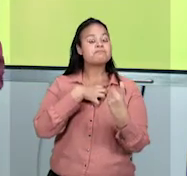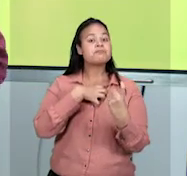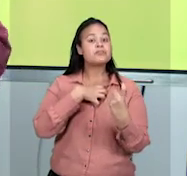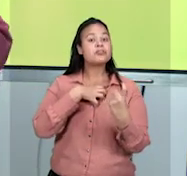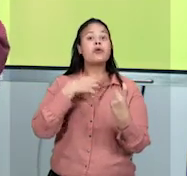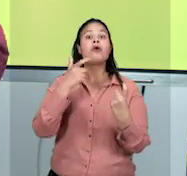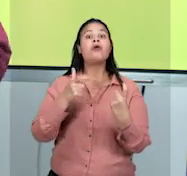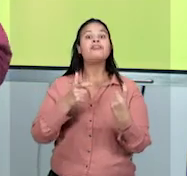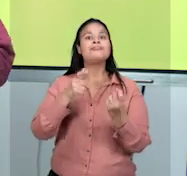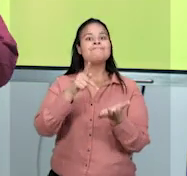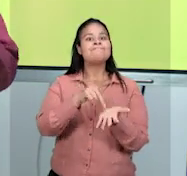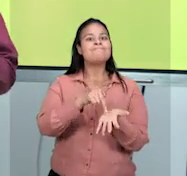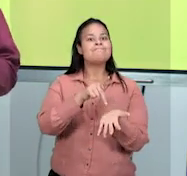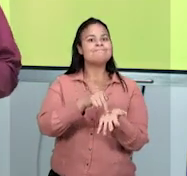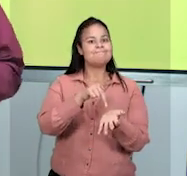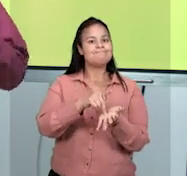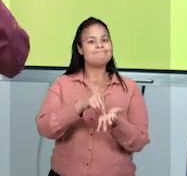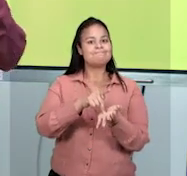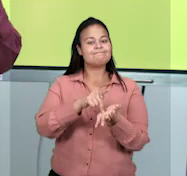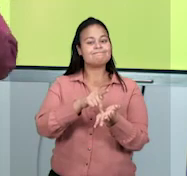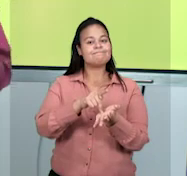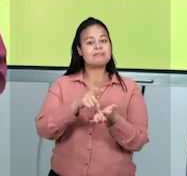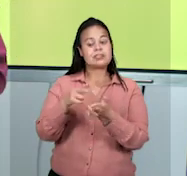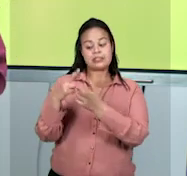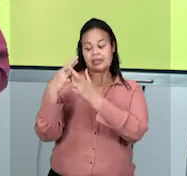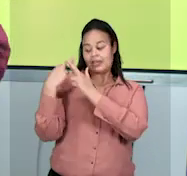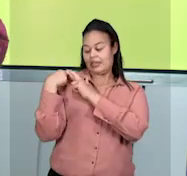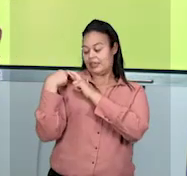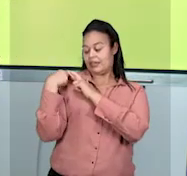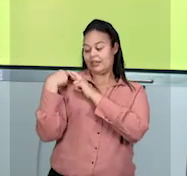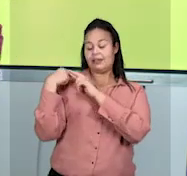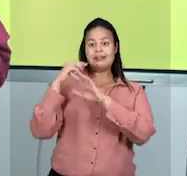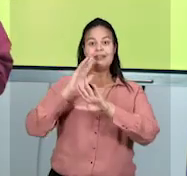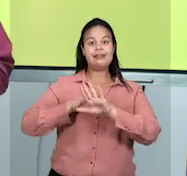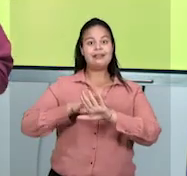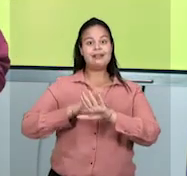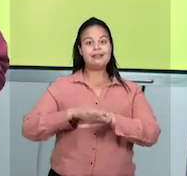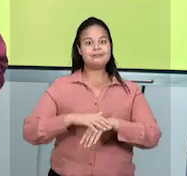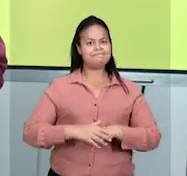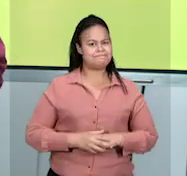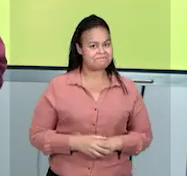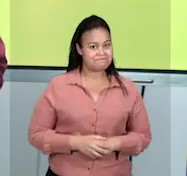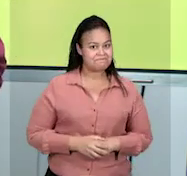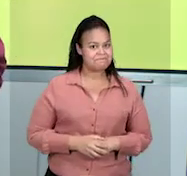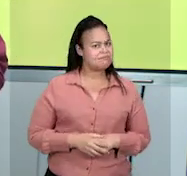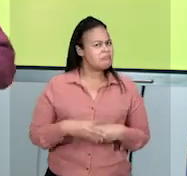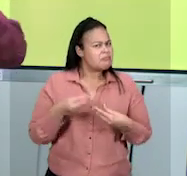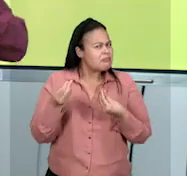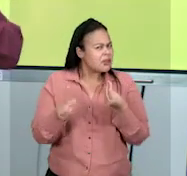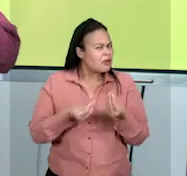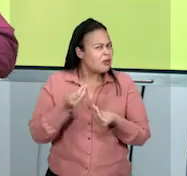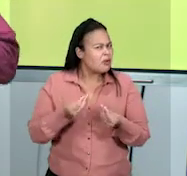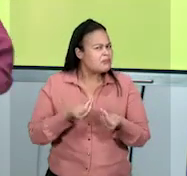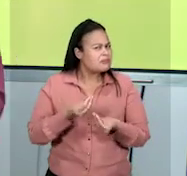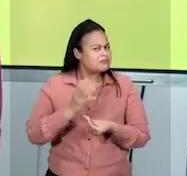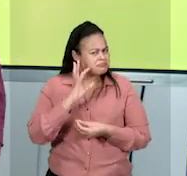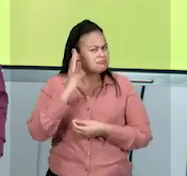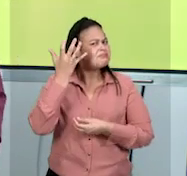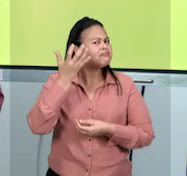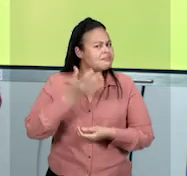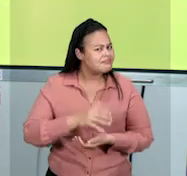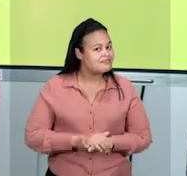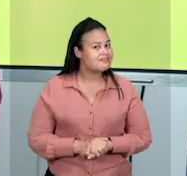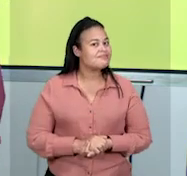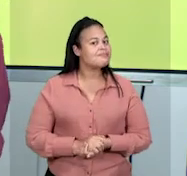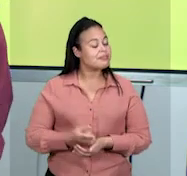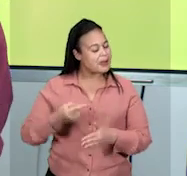realidade e responsável por si mesmo. Mas como que isso vai funcionar? Vamos aprofundar na